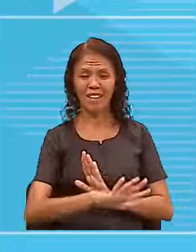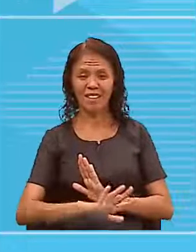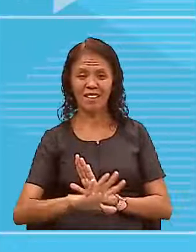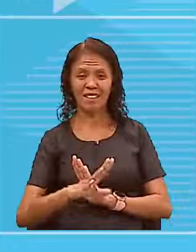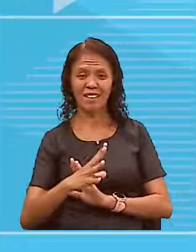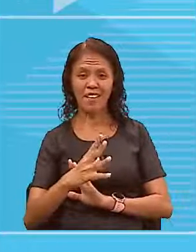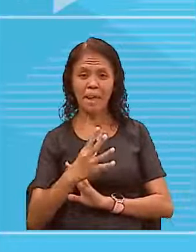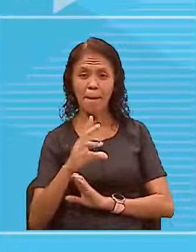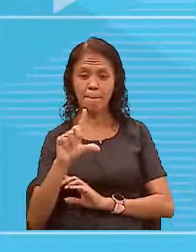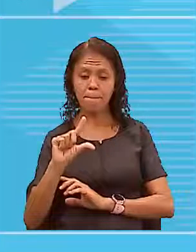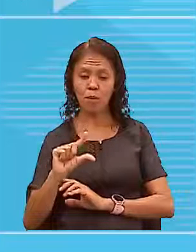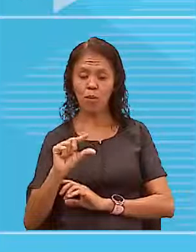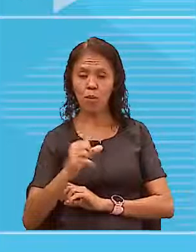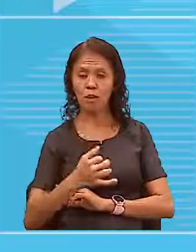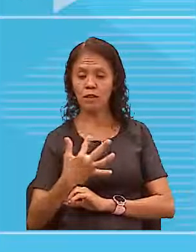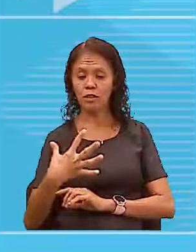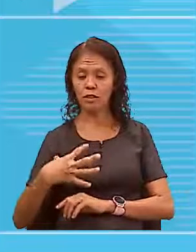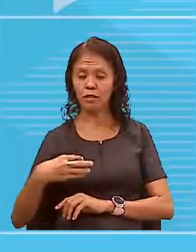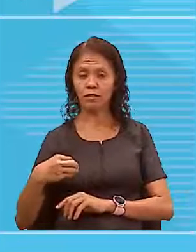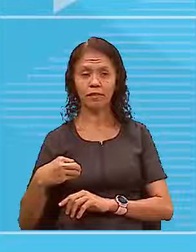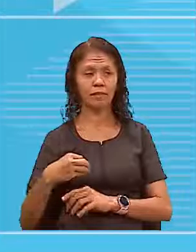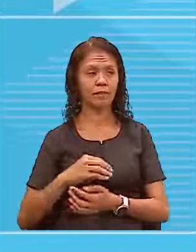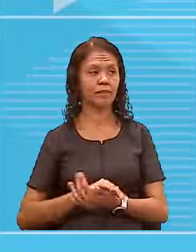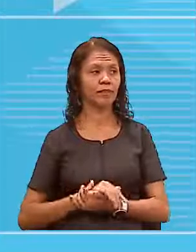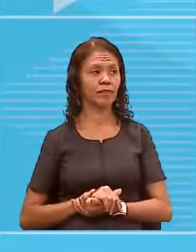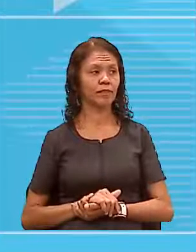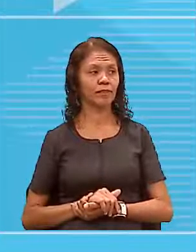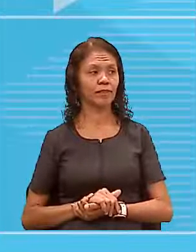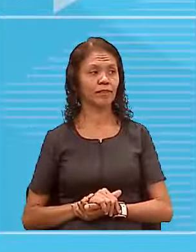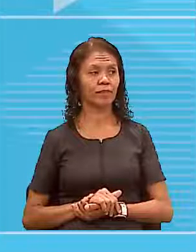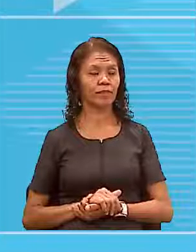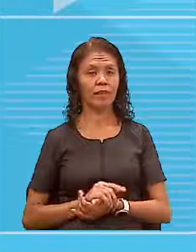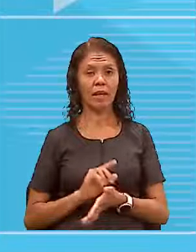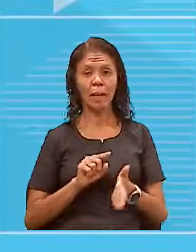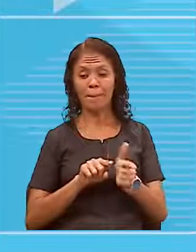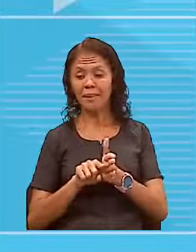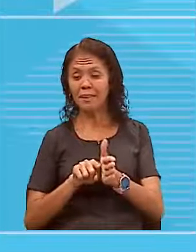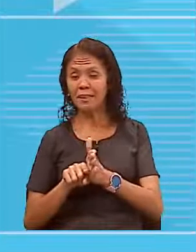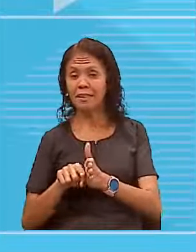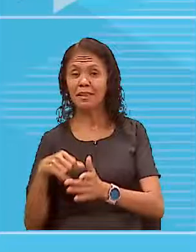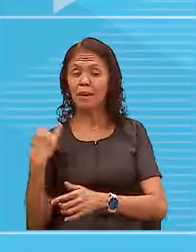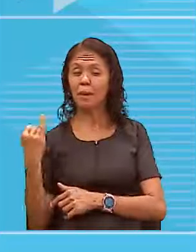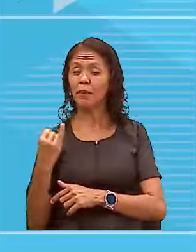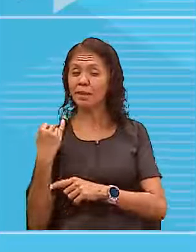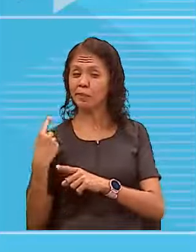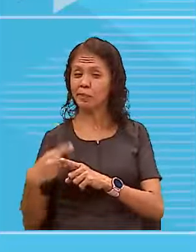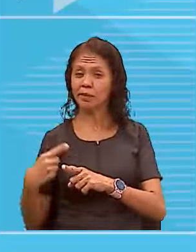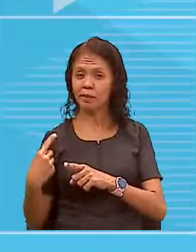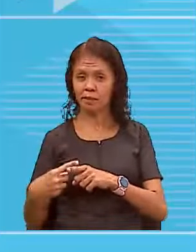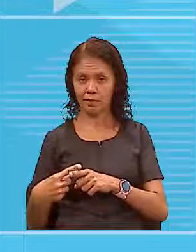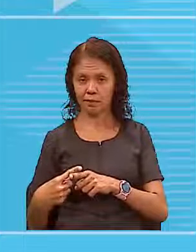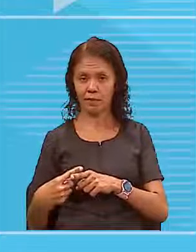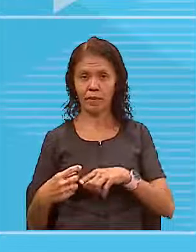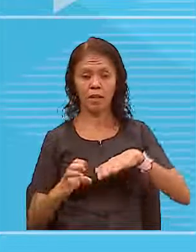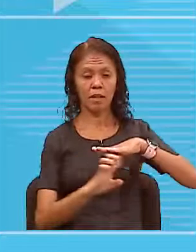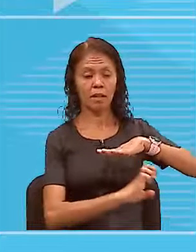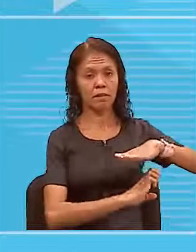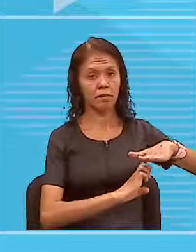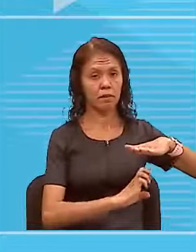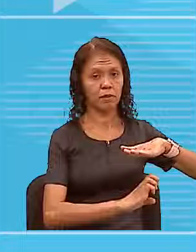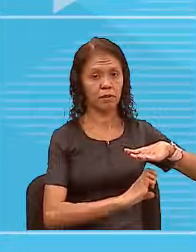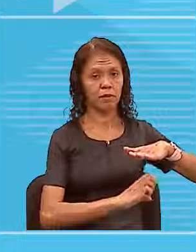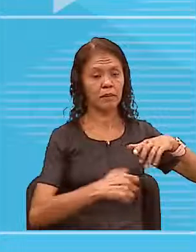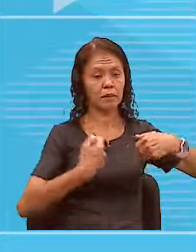anos. Por que, que é importante o censo? Porque as empresas, elas precisarão